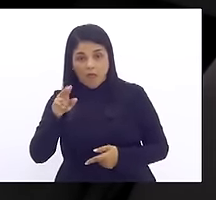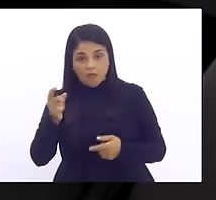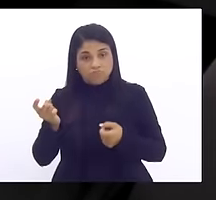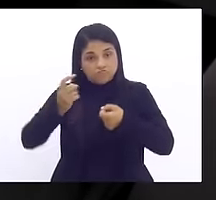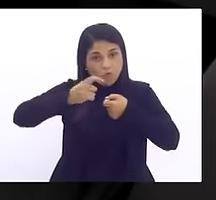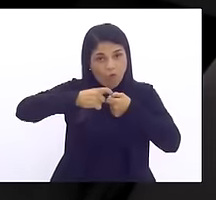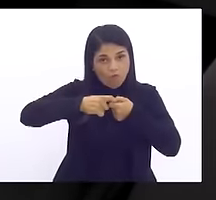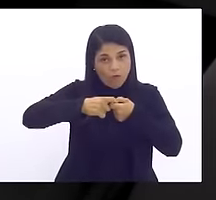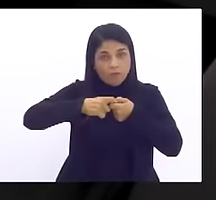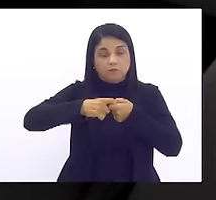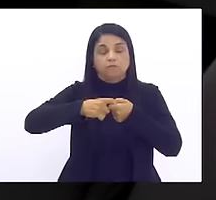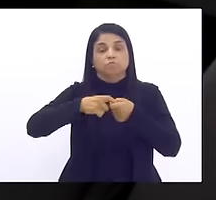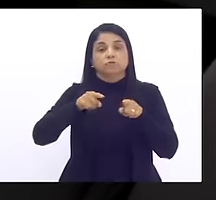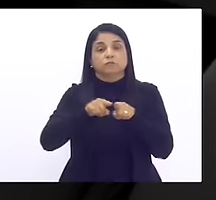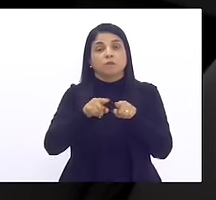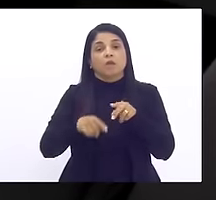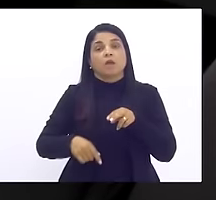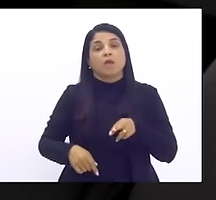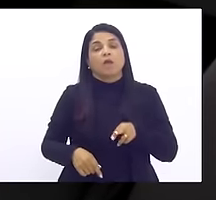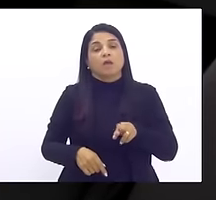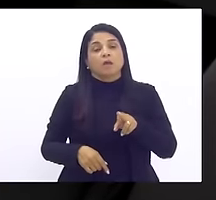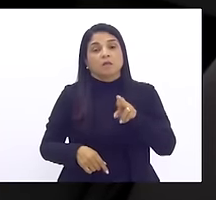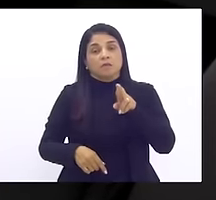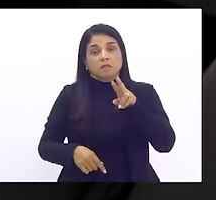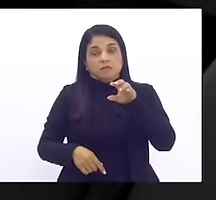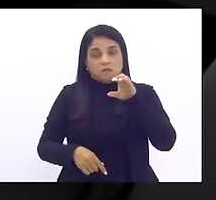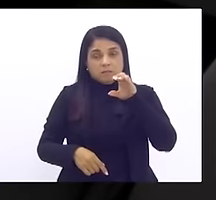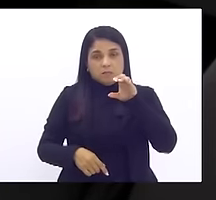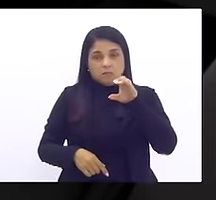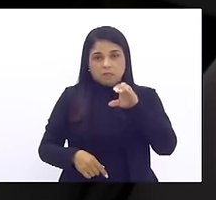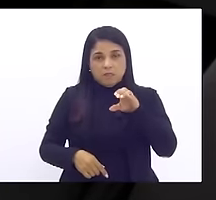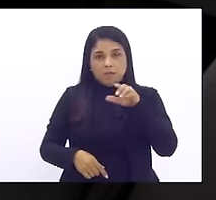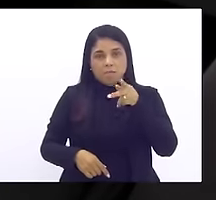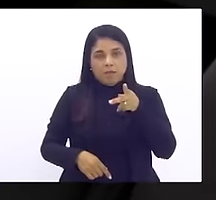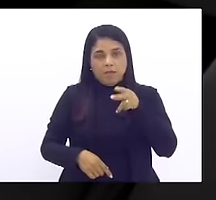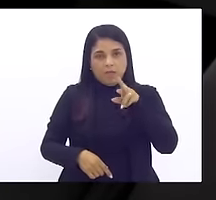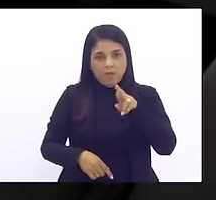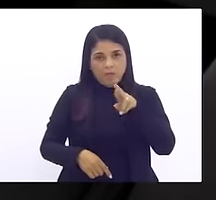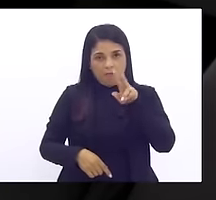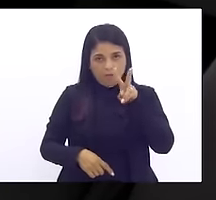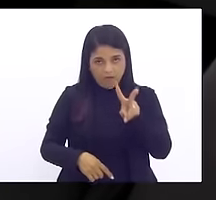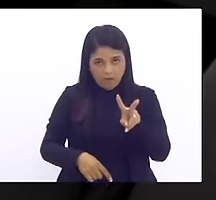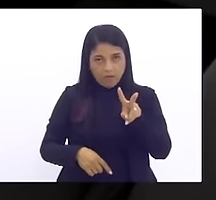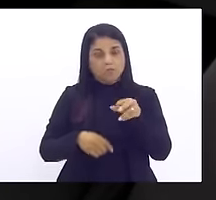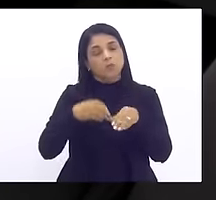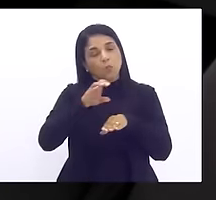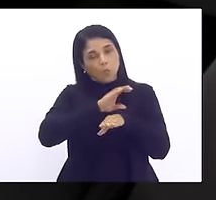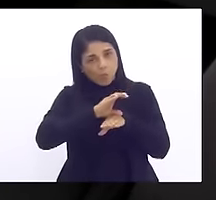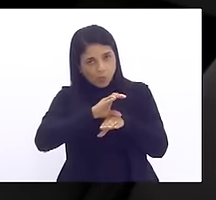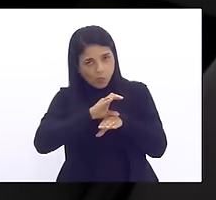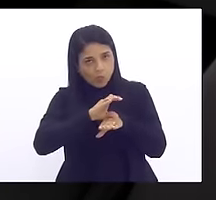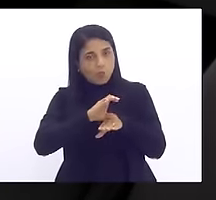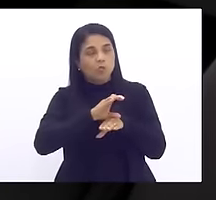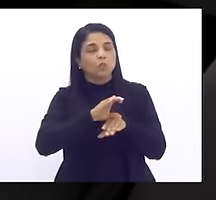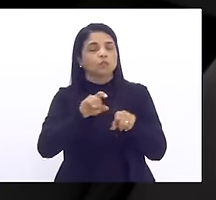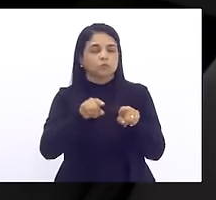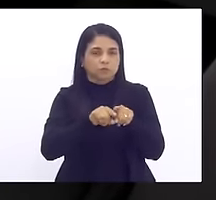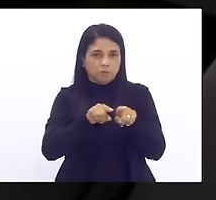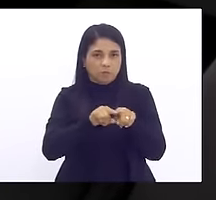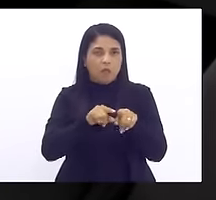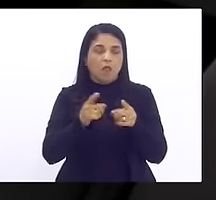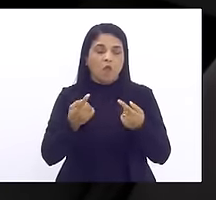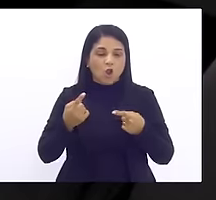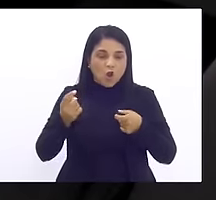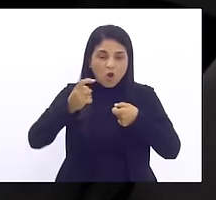rjs aí é o bprv que é hoje é o cprv é o responsável também tem um curso para fazer E aí no convênio